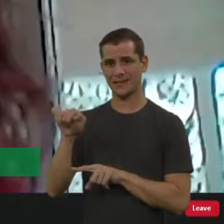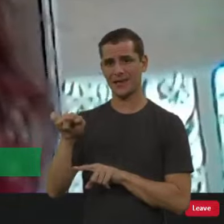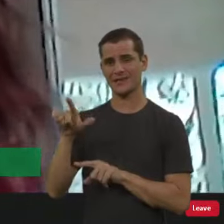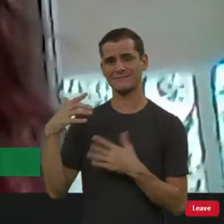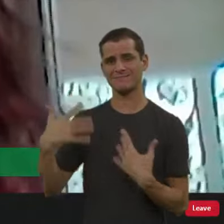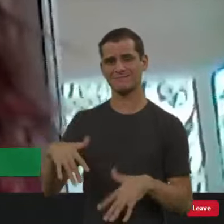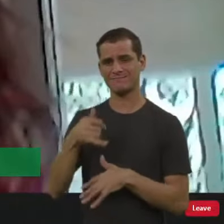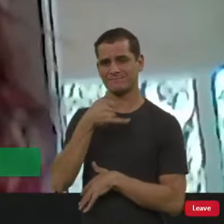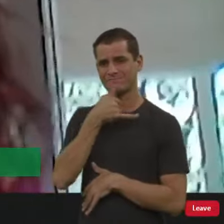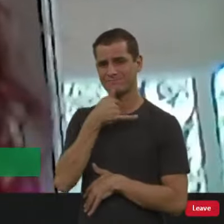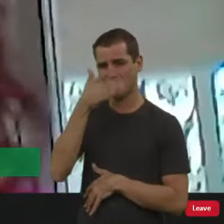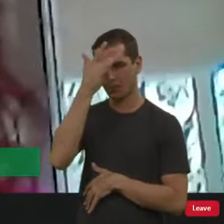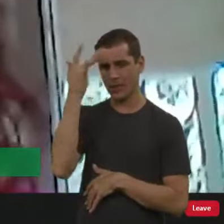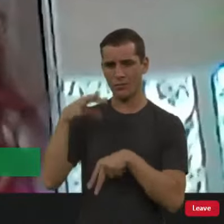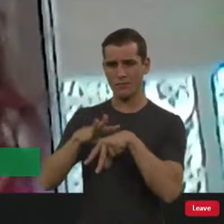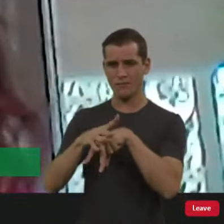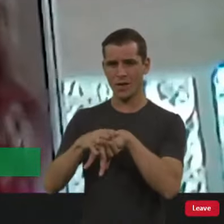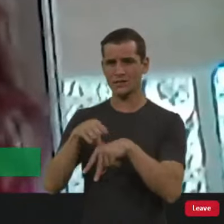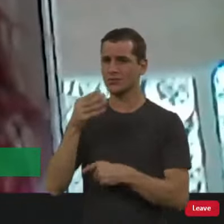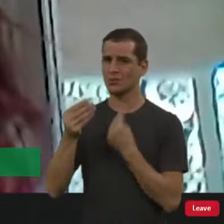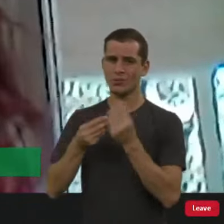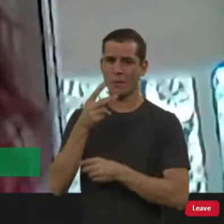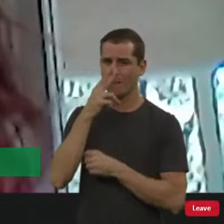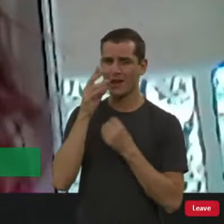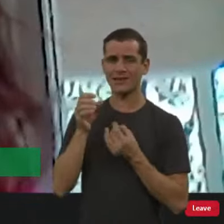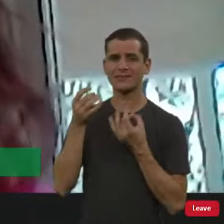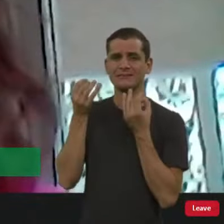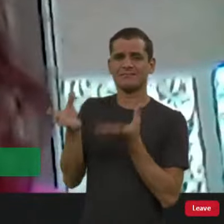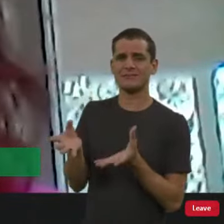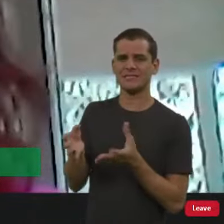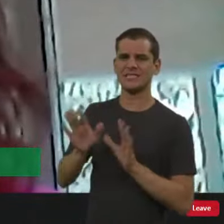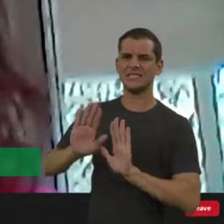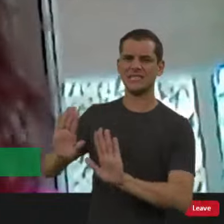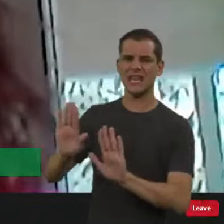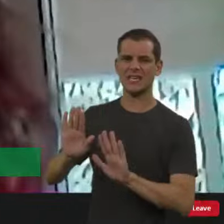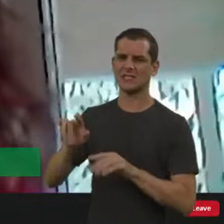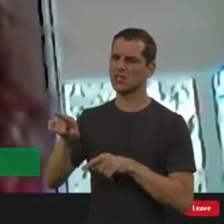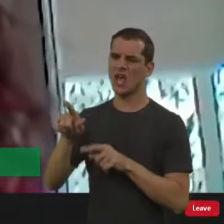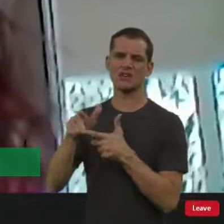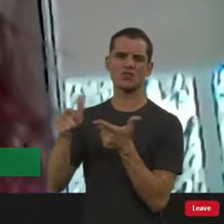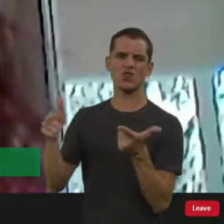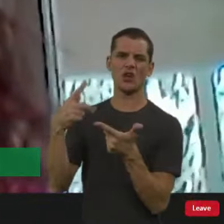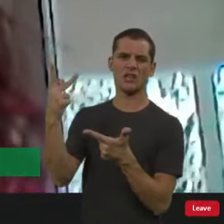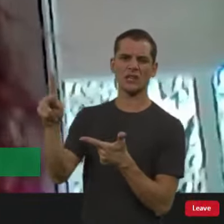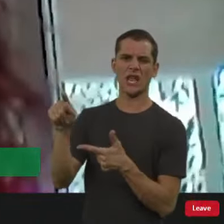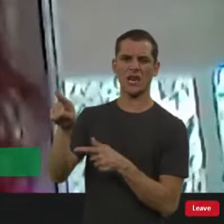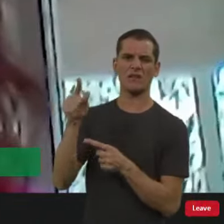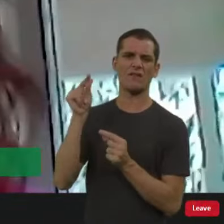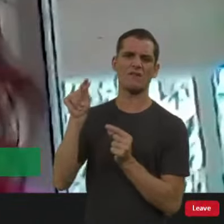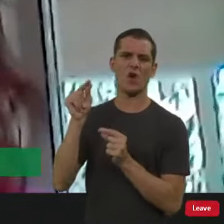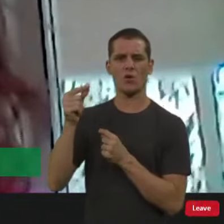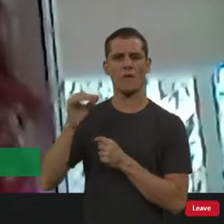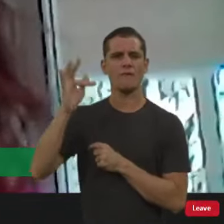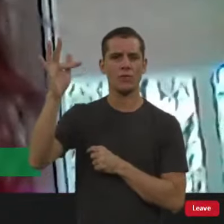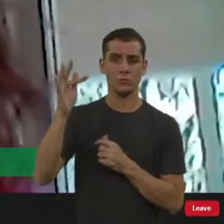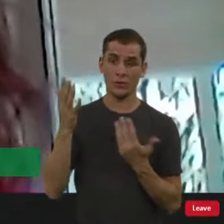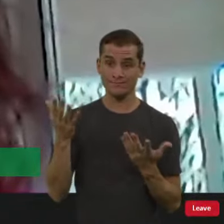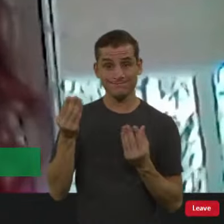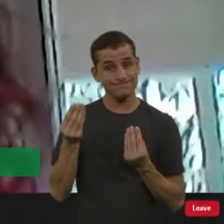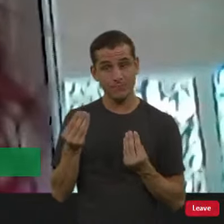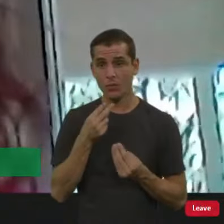estão desassistidos, estão deixados à própria sorte. Precisamos de mais acesso à cirurgia e precisamos que o